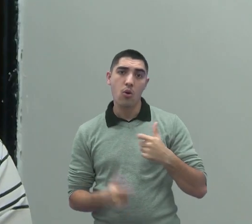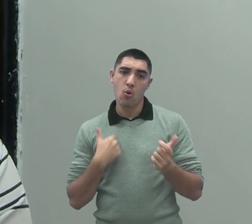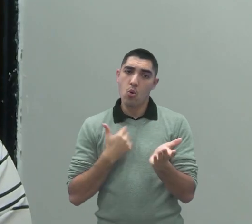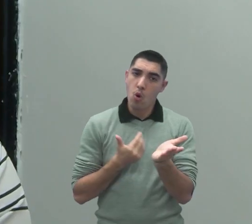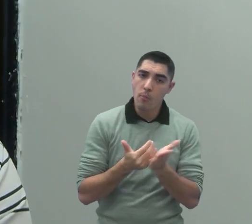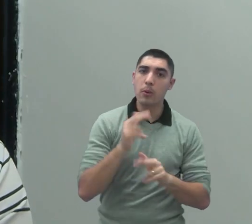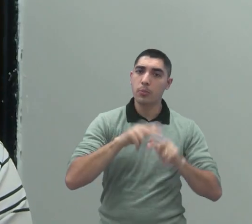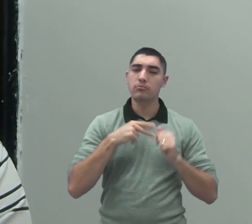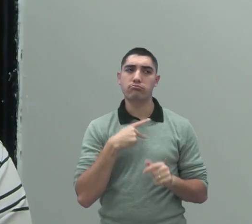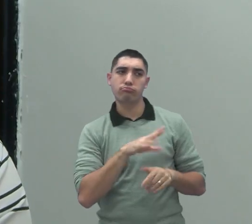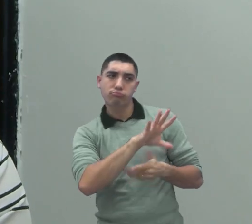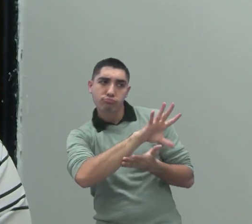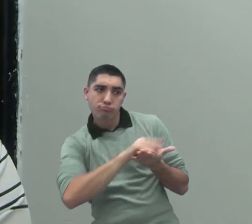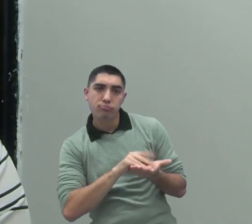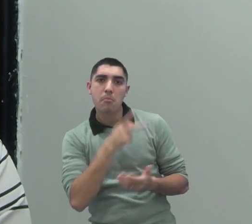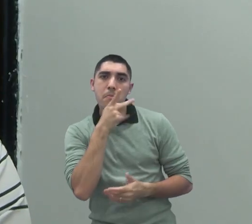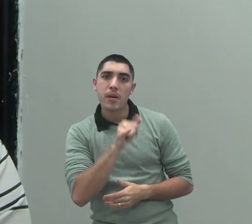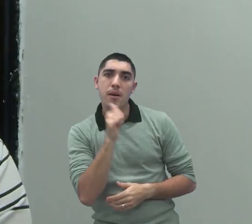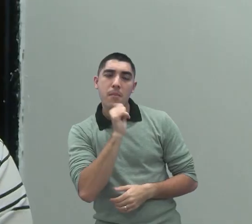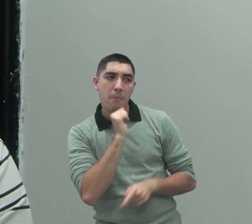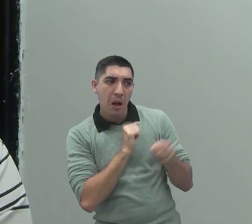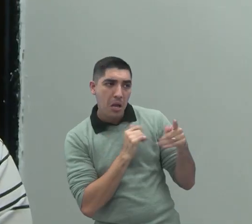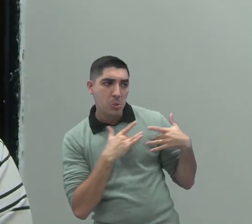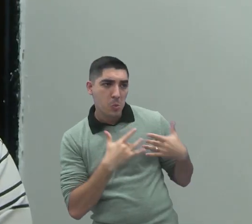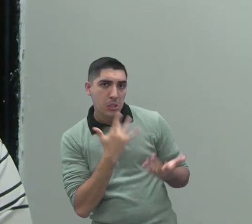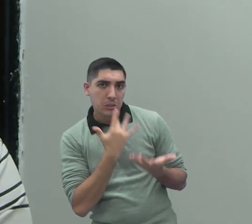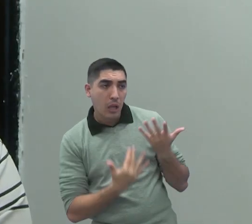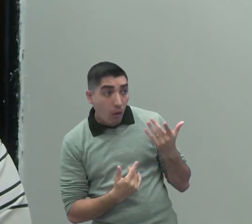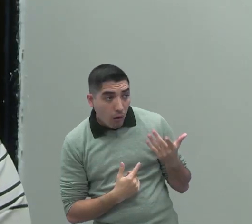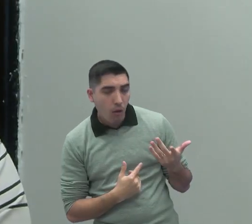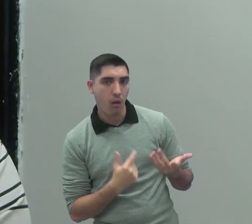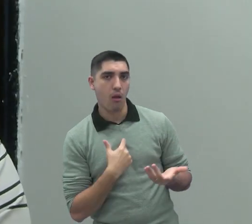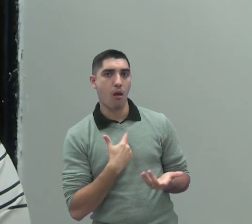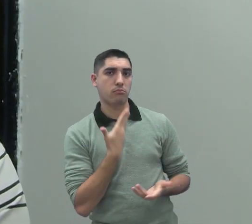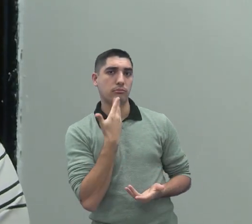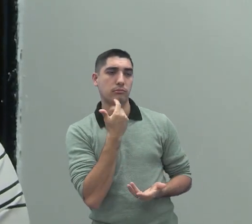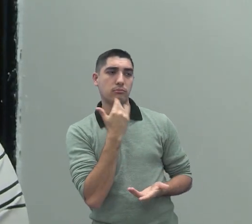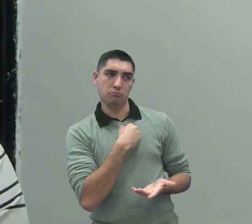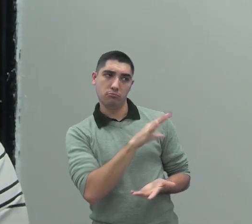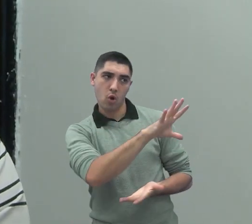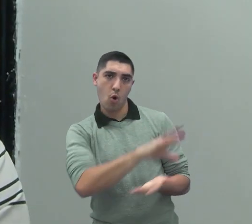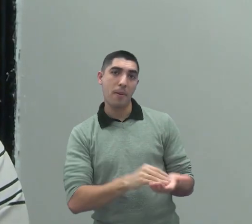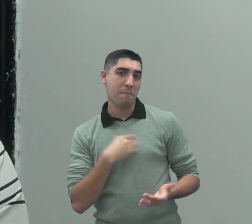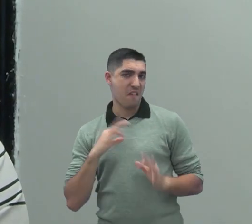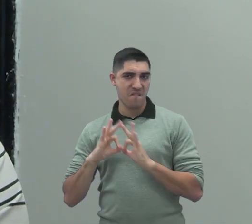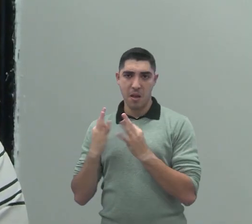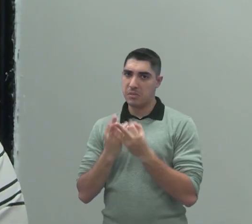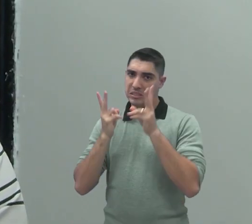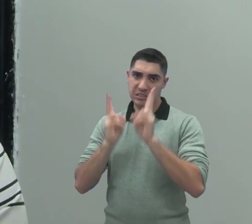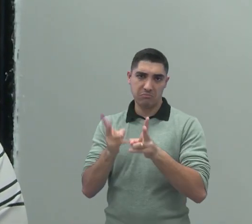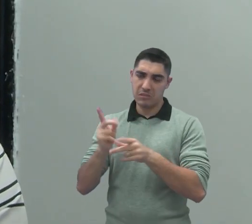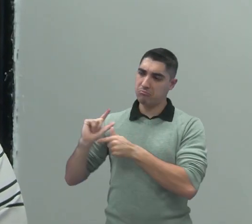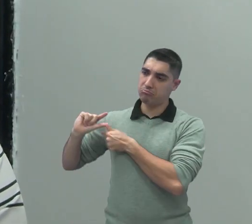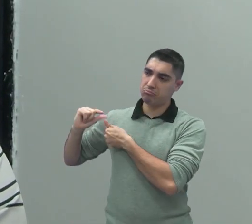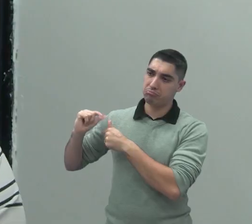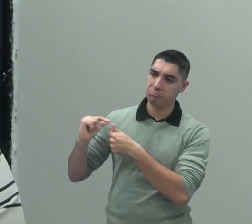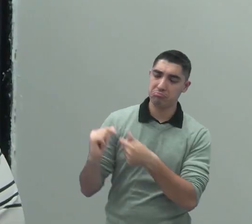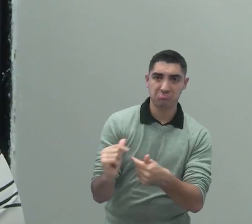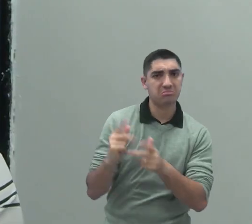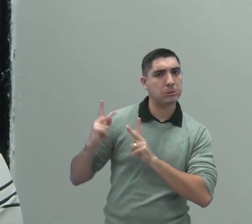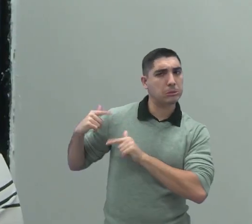de sangue mais por causa dos meus pais. Os meus pais sempre doaram sangue, então eles são como um exemplo para mim. E aí eu sigo a tradição da